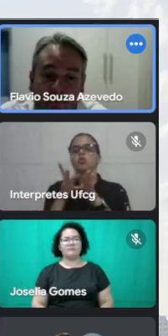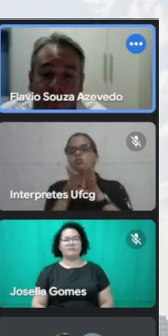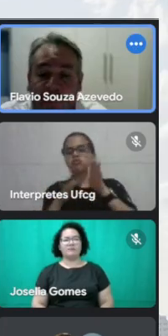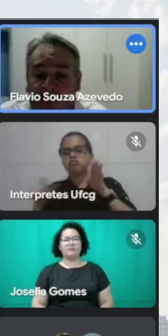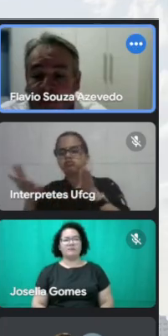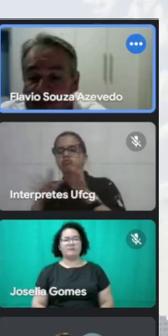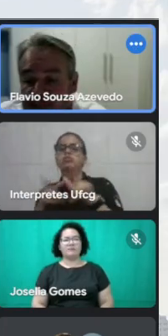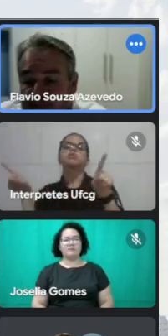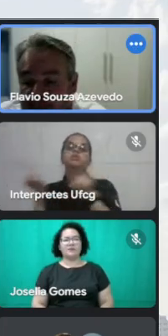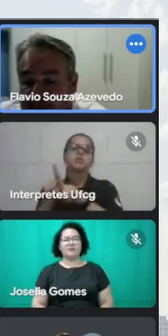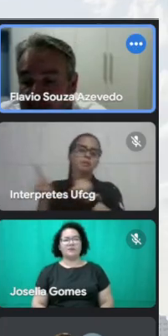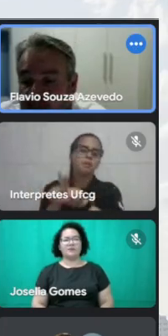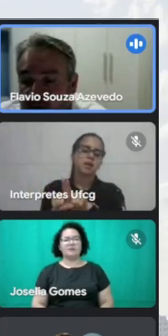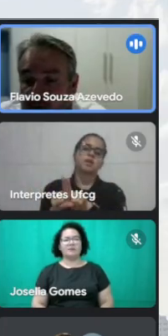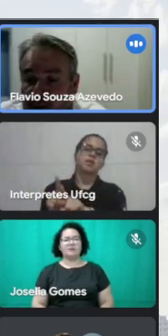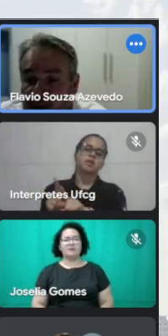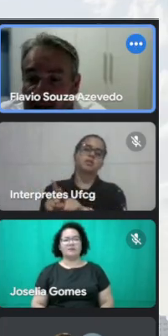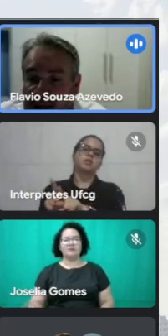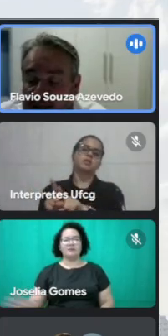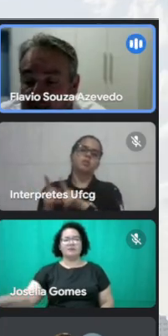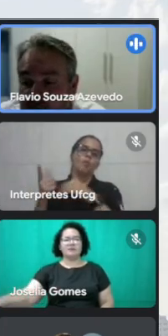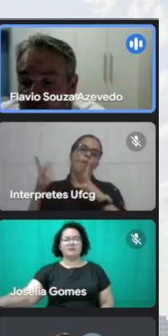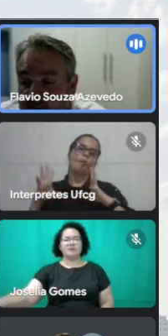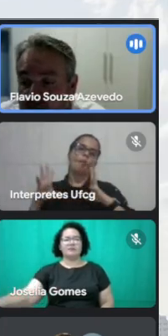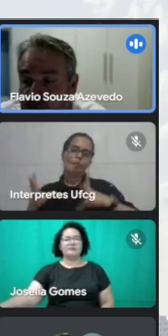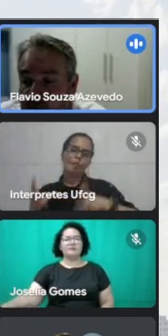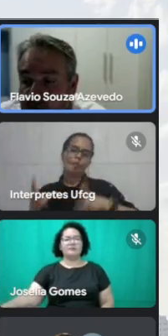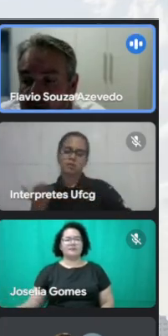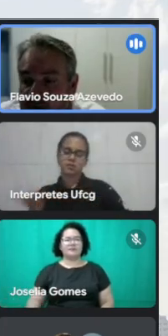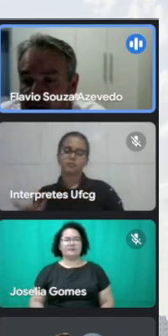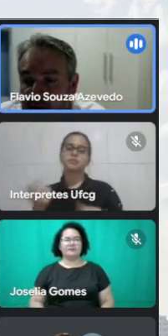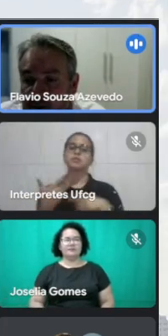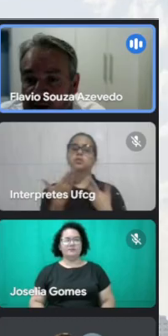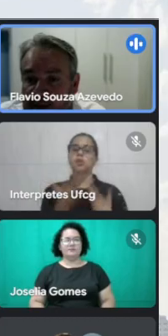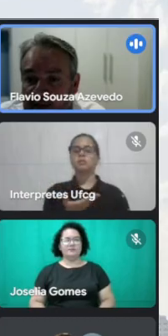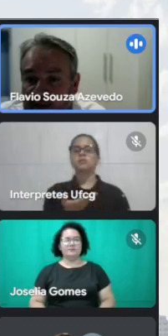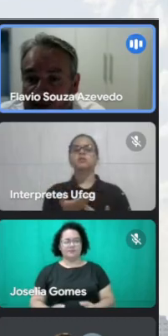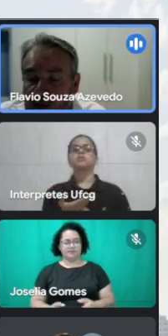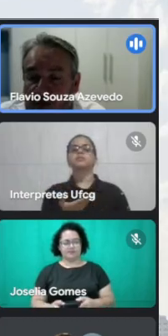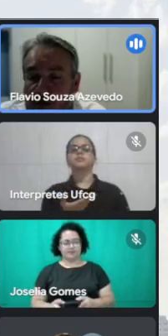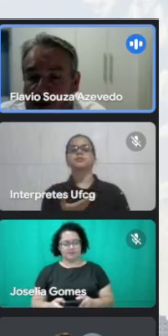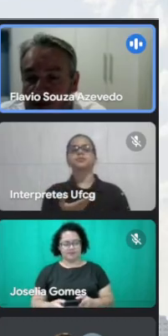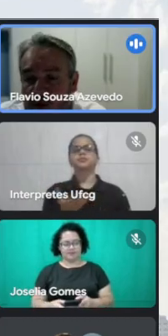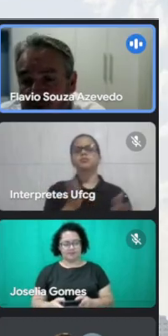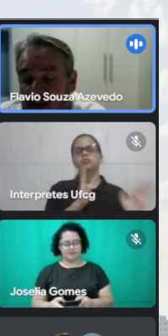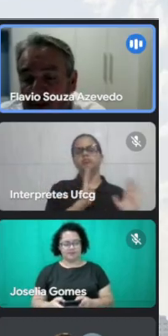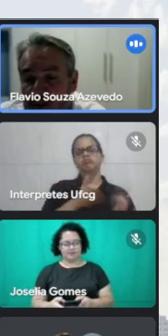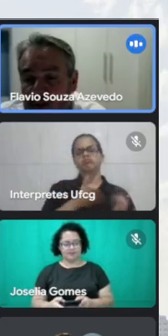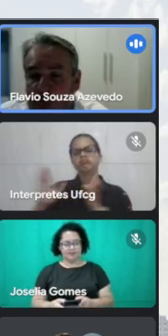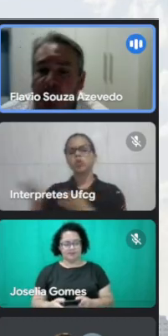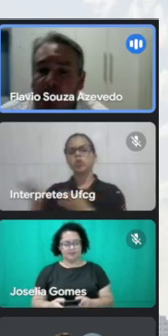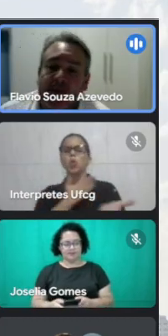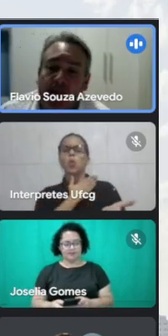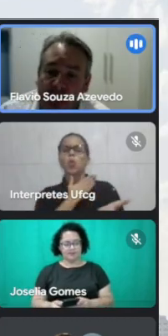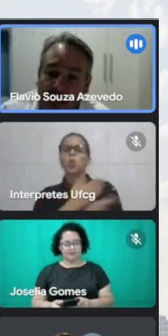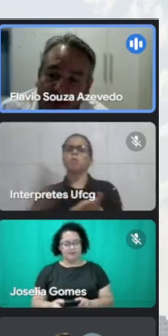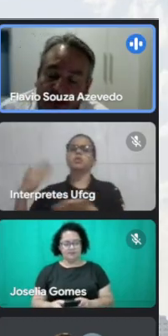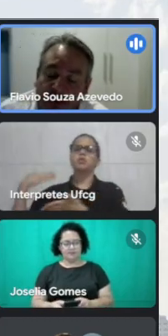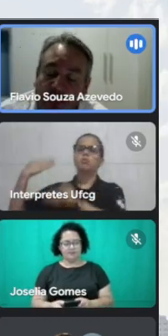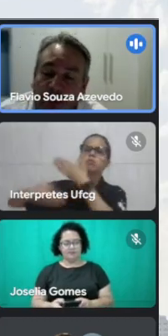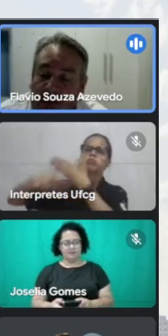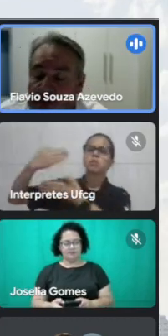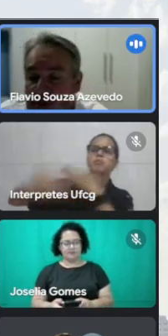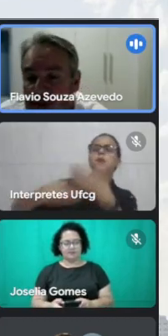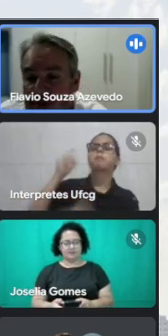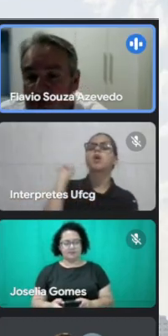oceânica. Então, aqui nessa linha do tempo, como eu falei anteriormente, começou, né, todo esse procedimento, essa ideia de